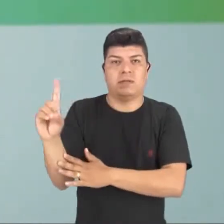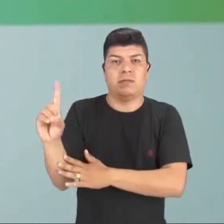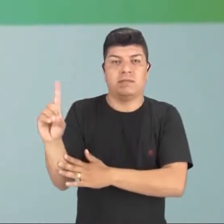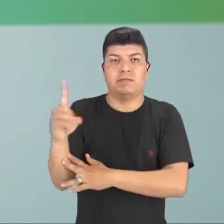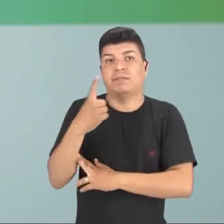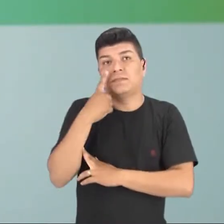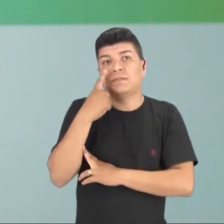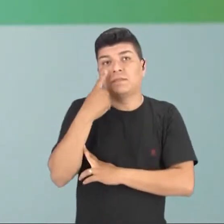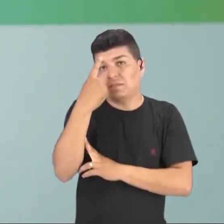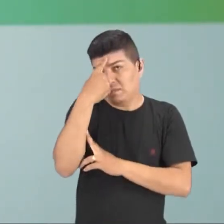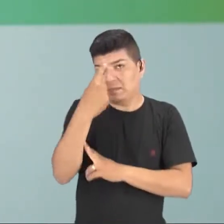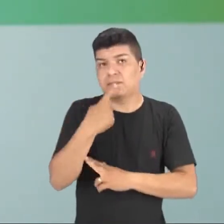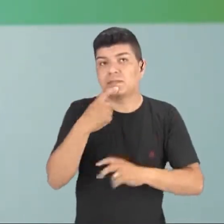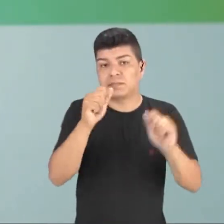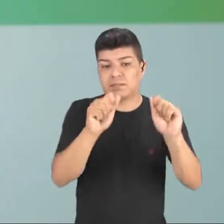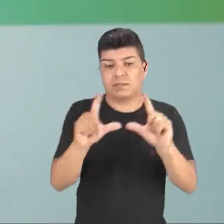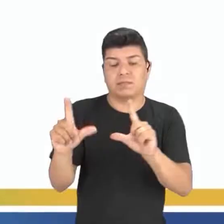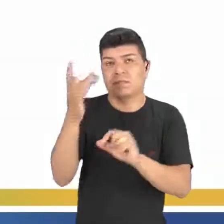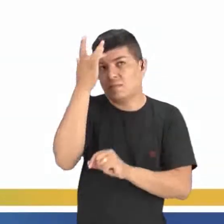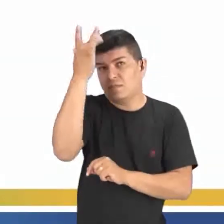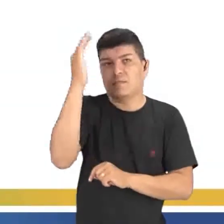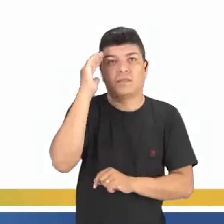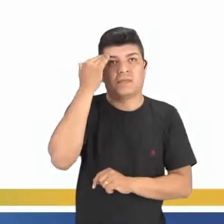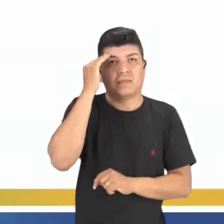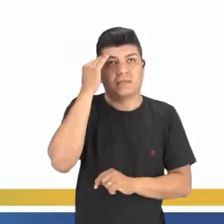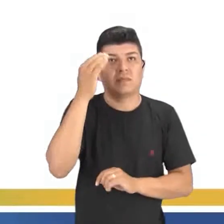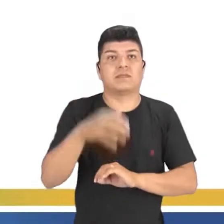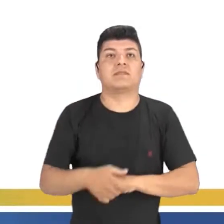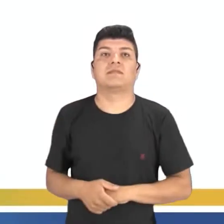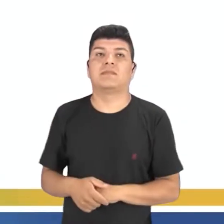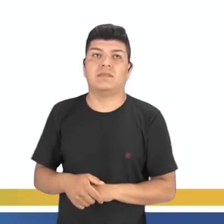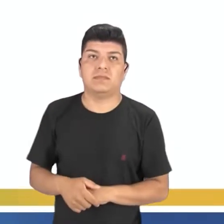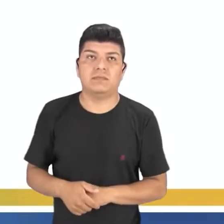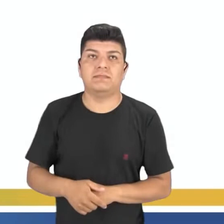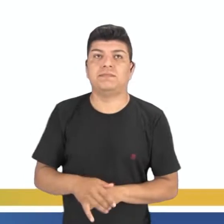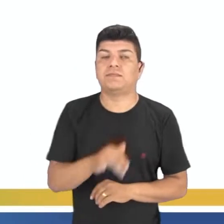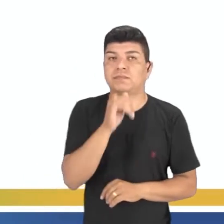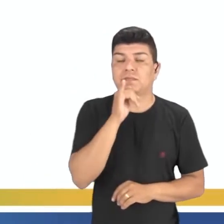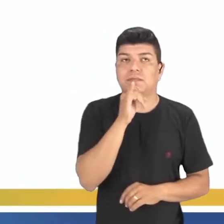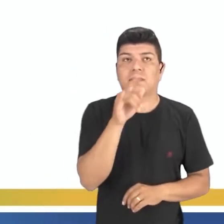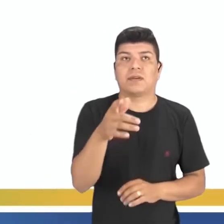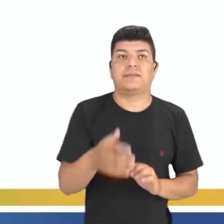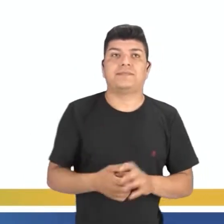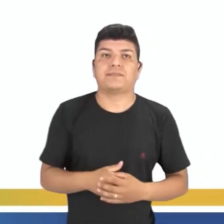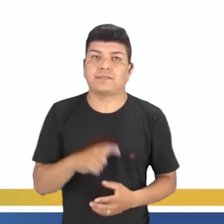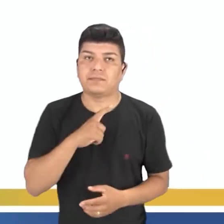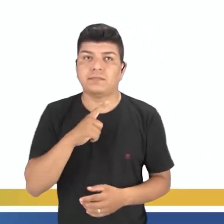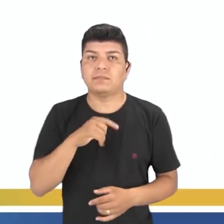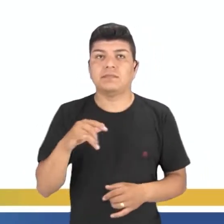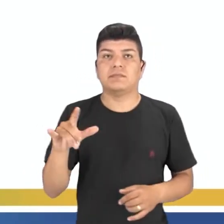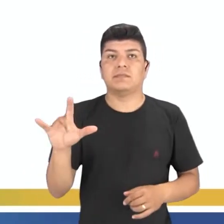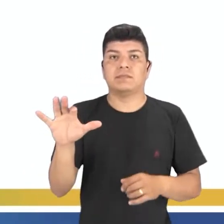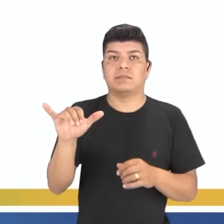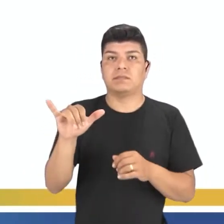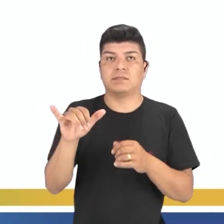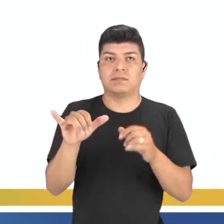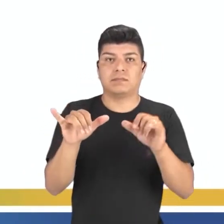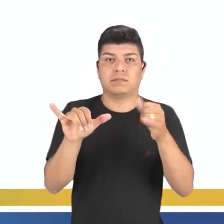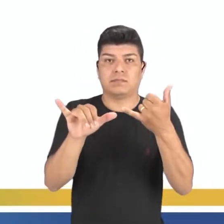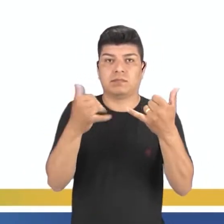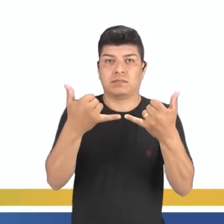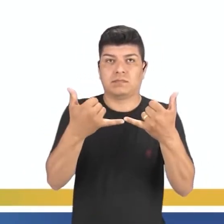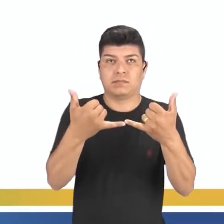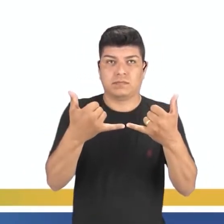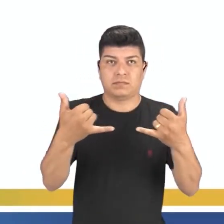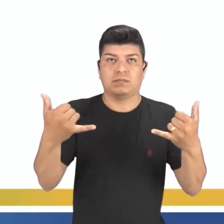a imagem, que fica fácil também de compreender a partir dela. Então, você observa ali que mostra mesmo a corrente, representado pela seta